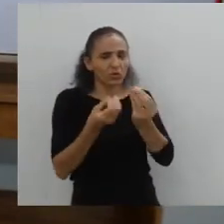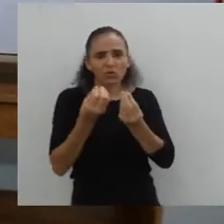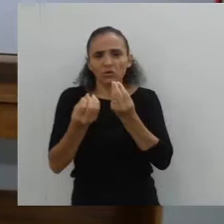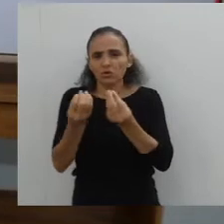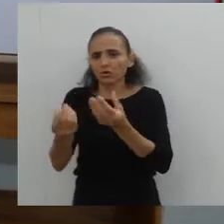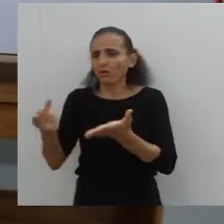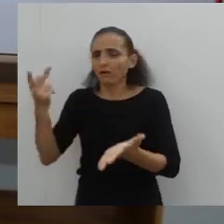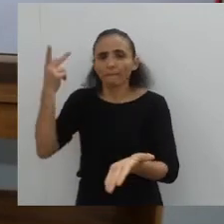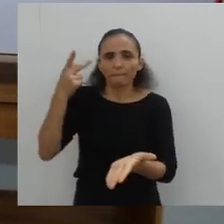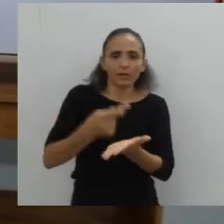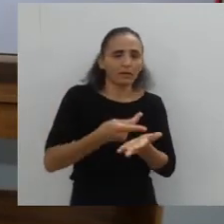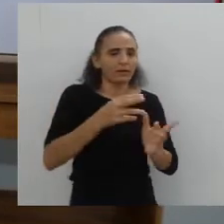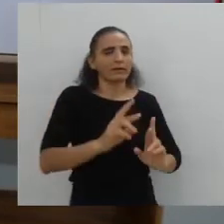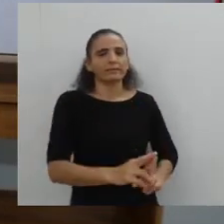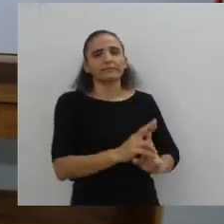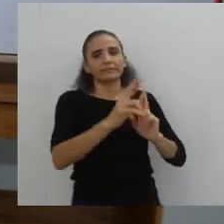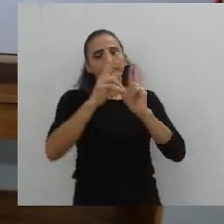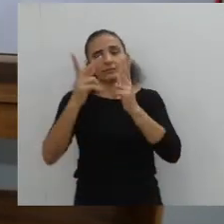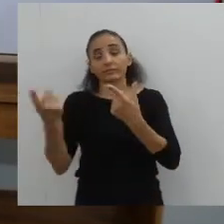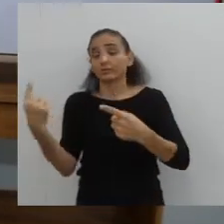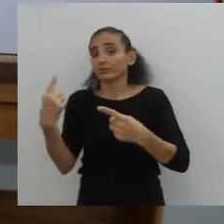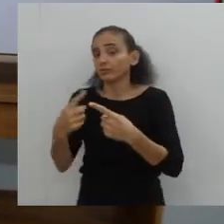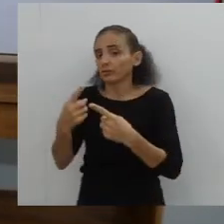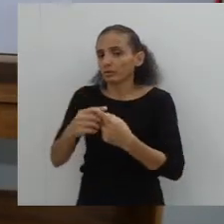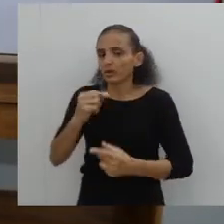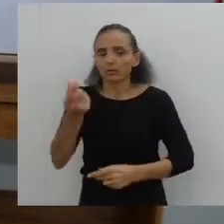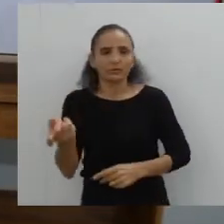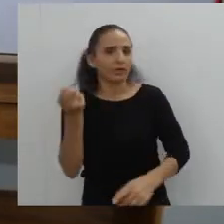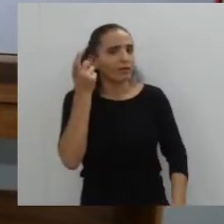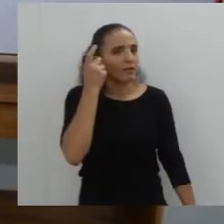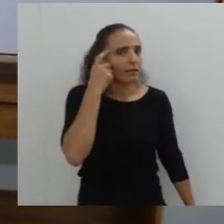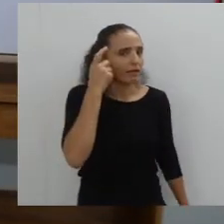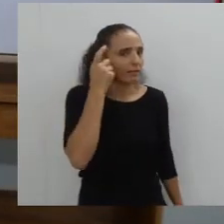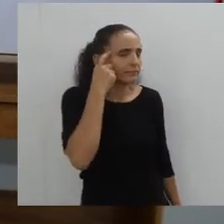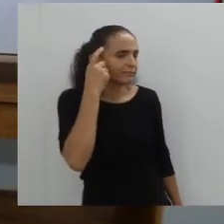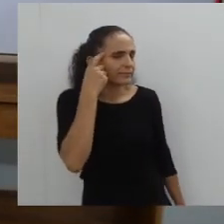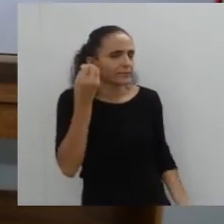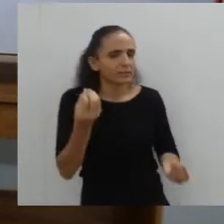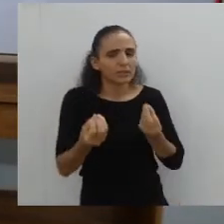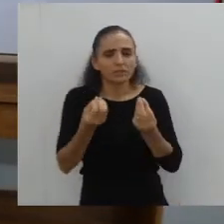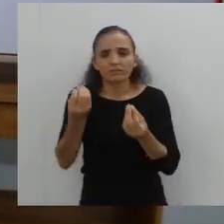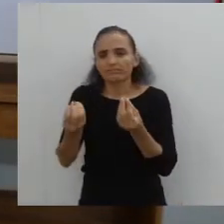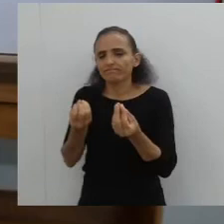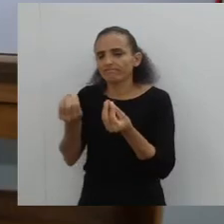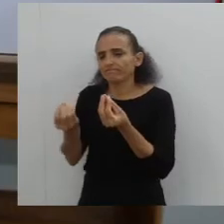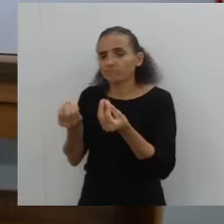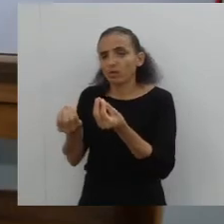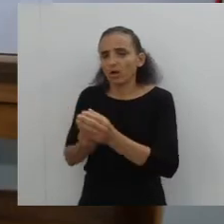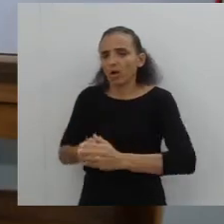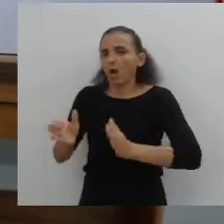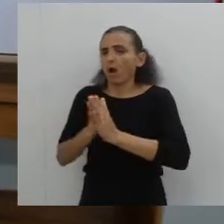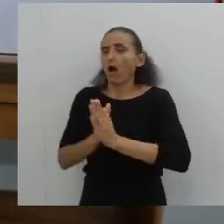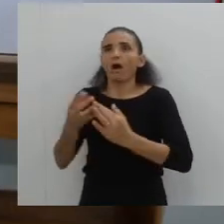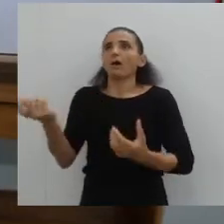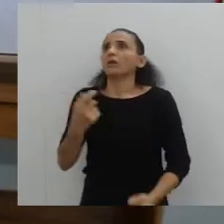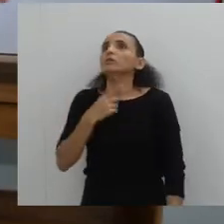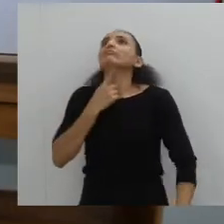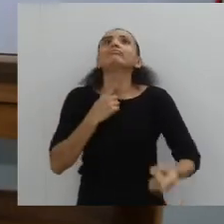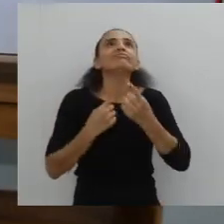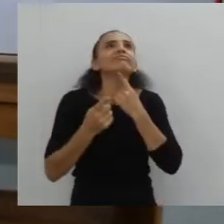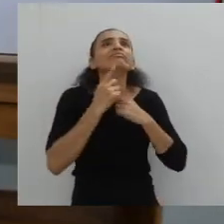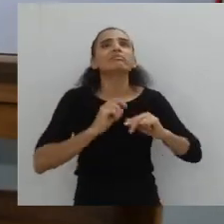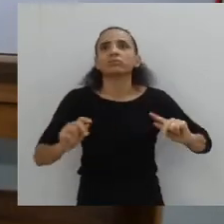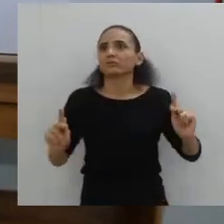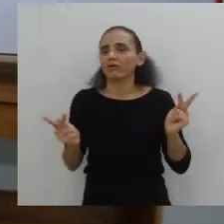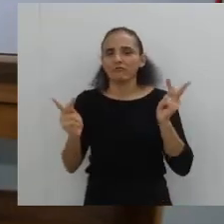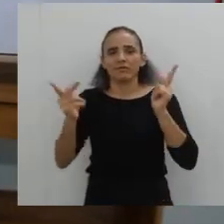ser diferente, né? Por quê? Porque não há essa ideia de buscar vitória, de buscar